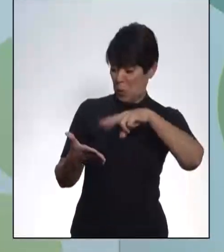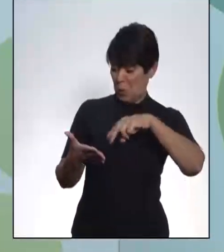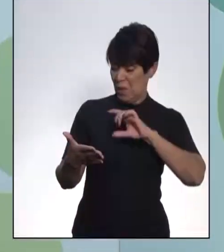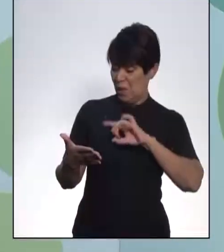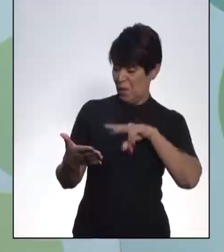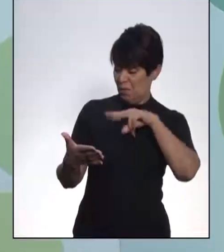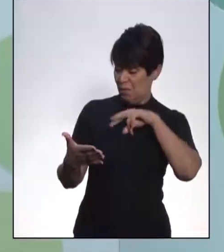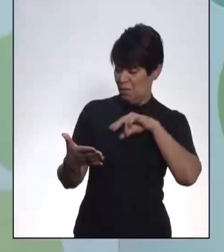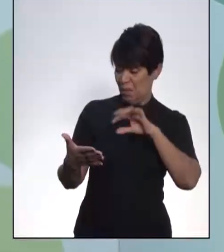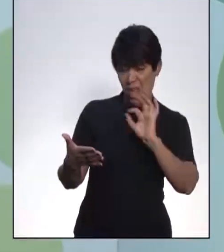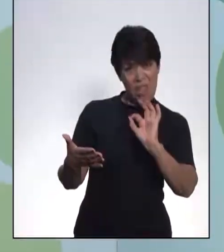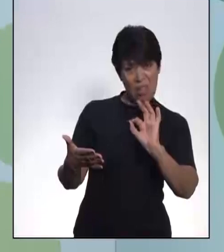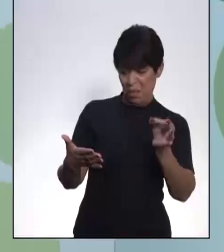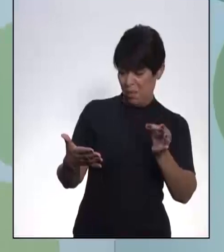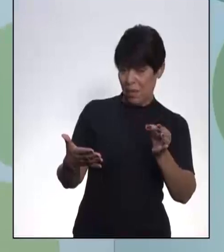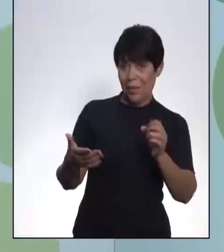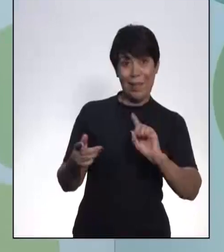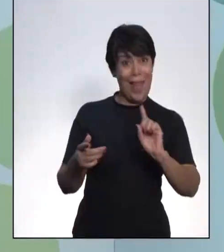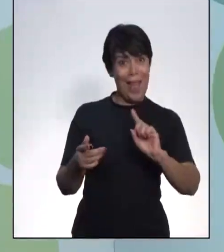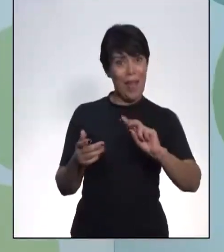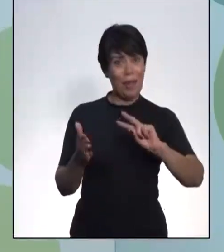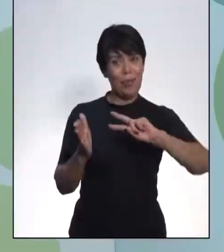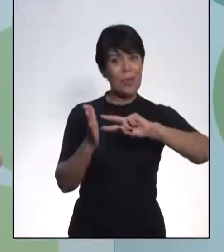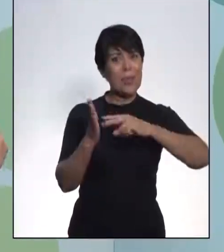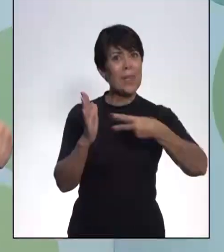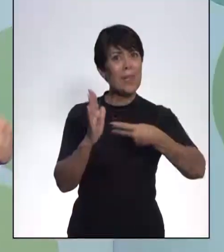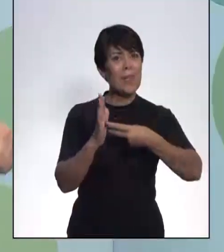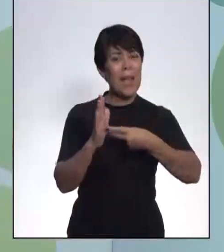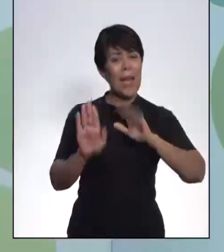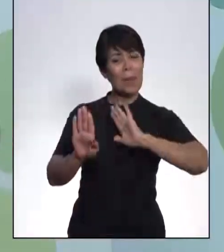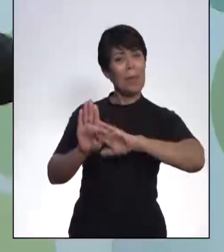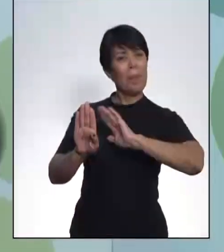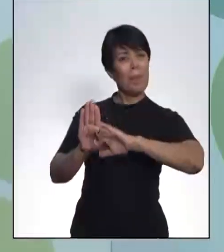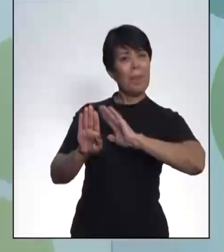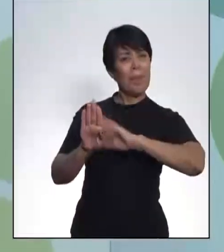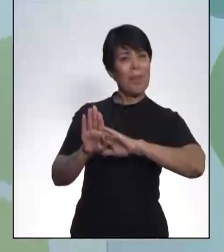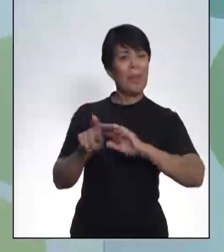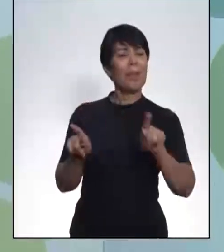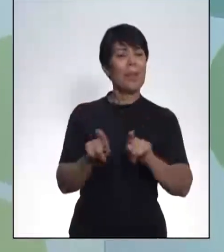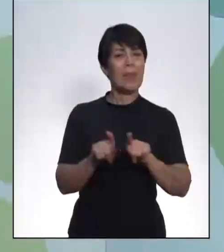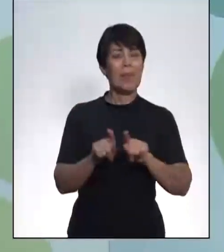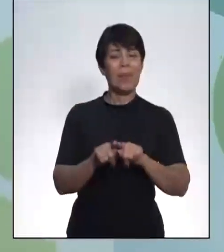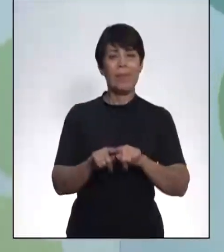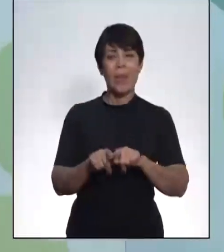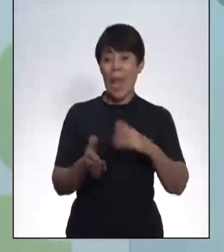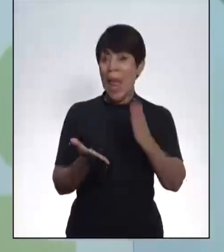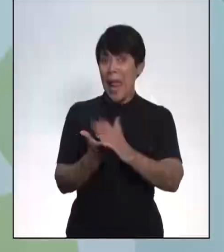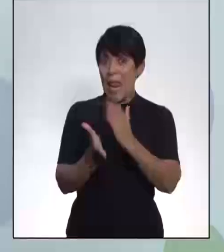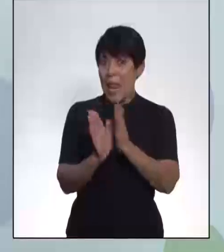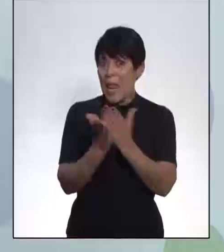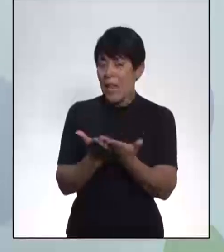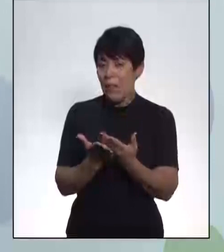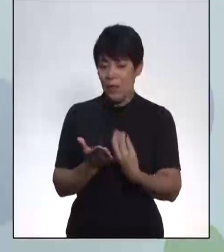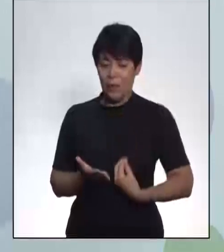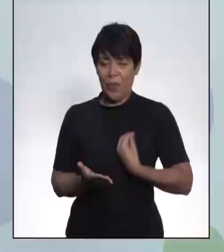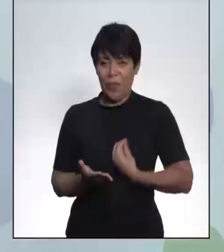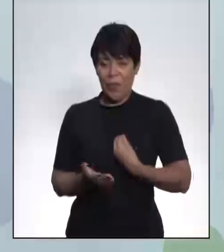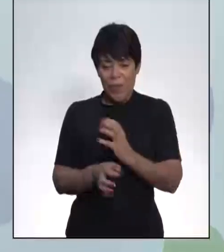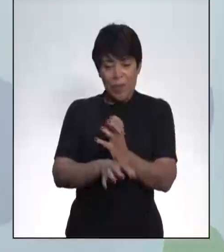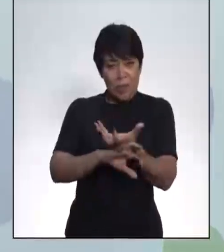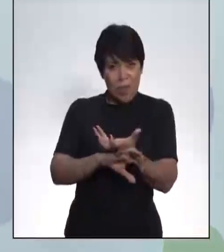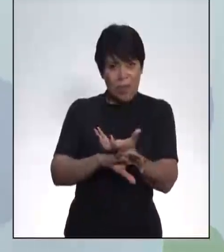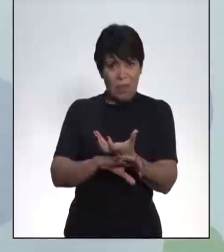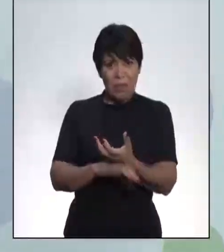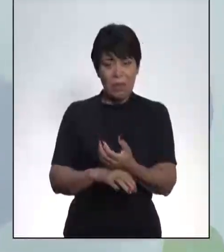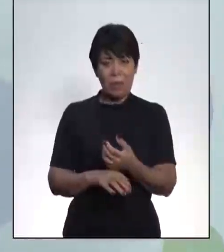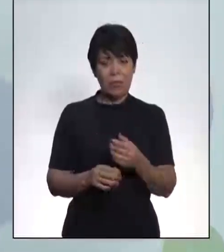Ô danadinho, é como ele escreveu também. É a forma e o conteúdo. Vidas Secas. Quem já leu Vidas Secas sabe, Vidas Secas não é um livro muito